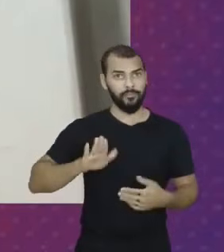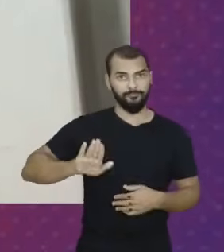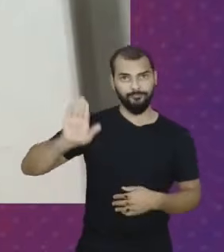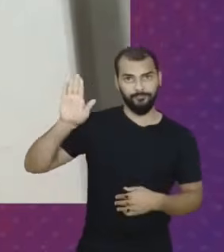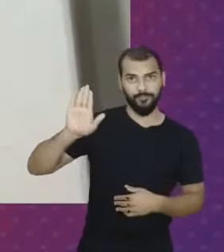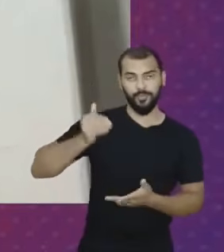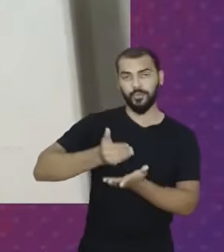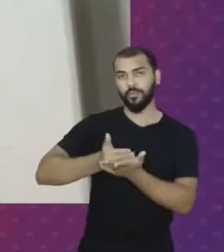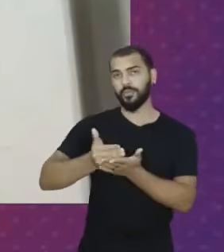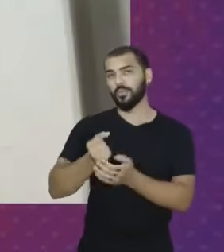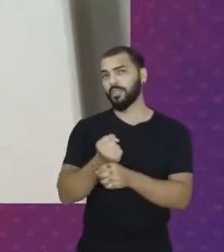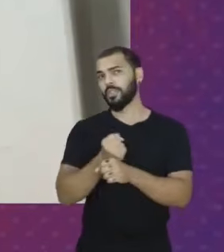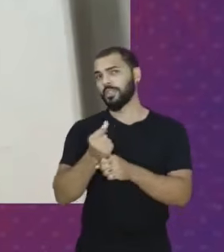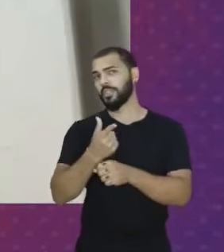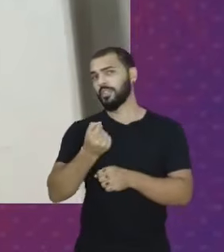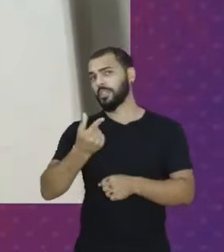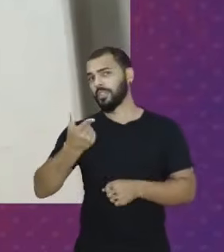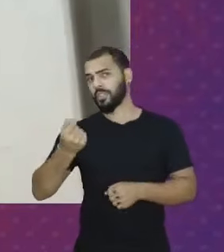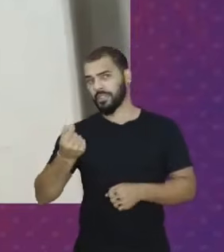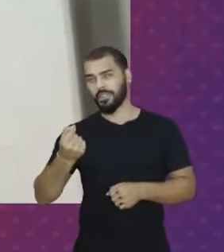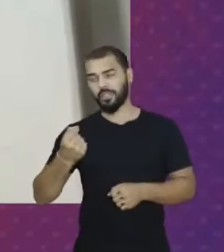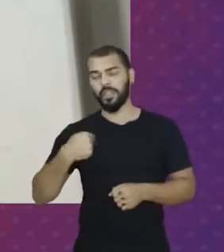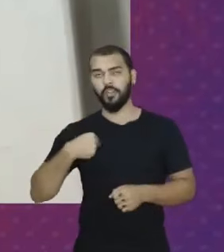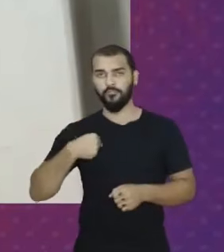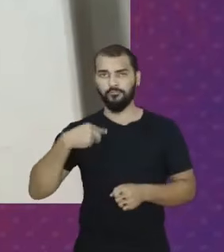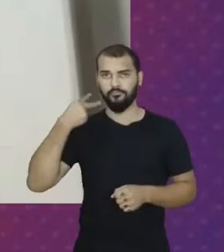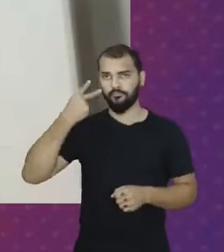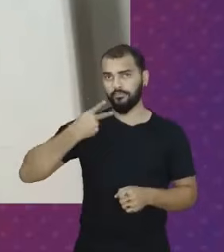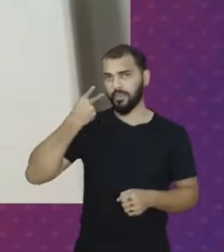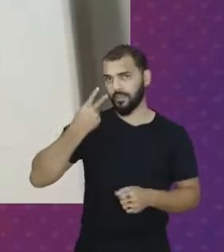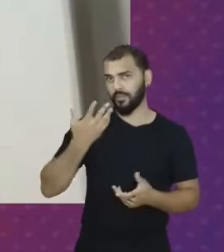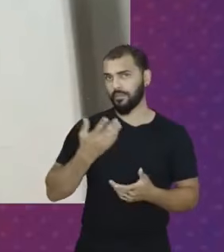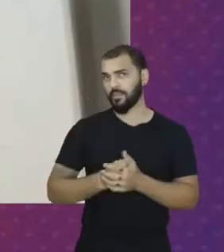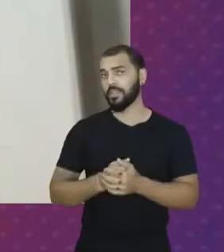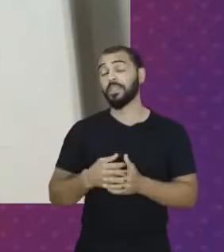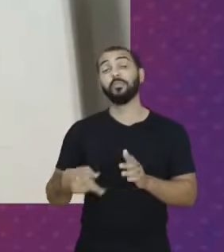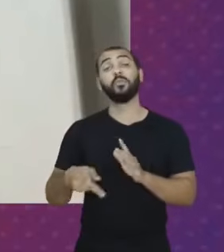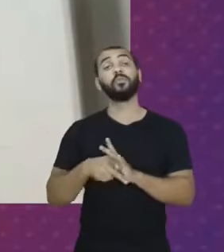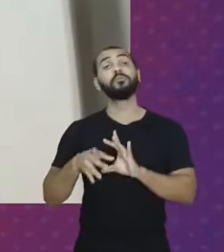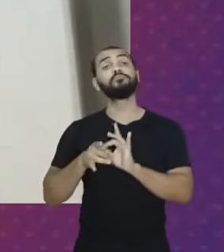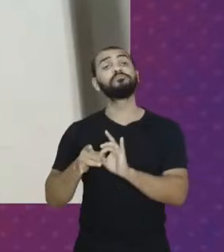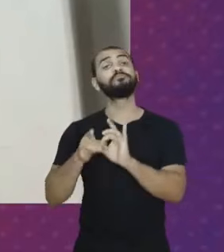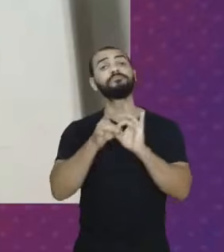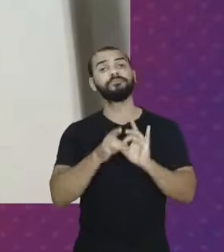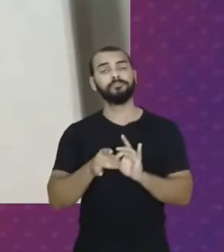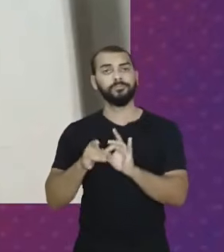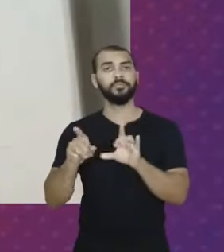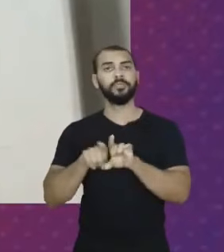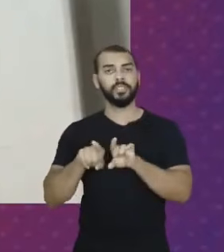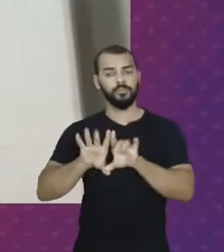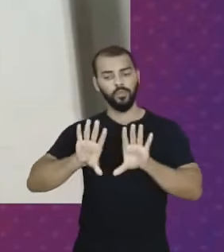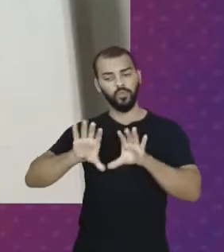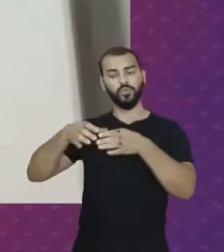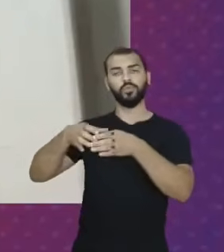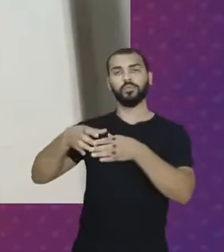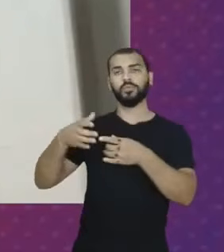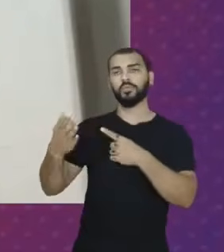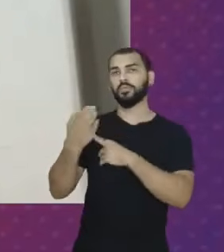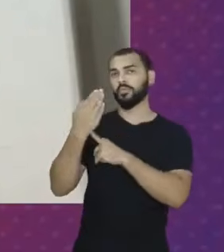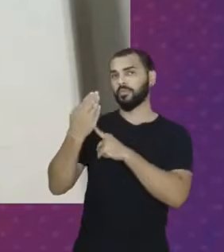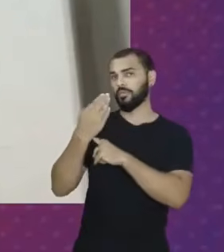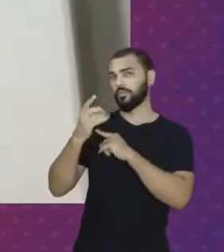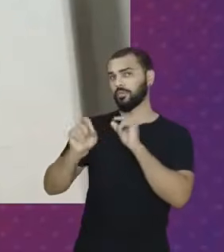em 2020, a vereadora, e foi uma construção coletiva que trouxe